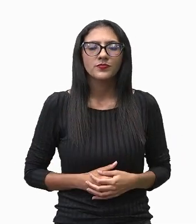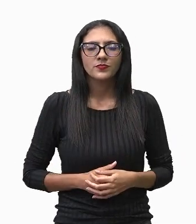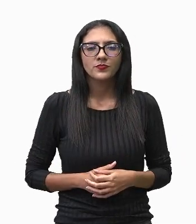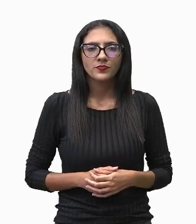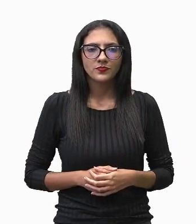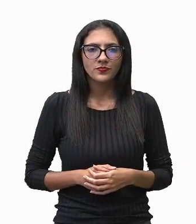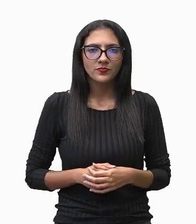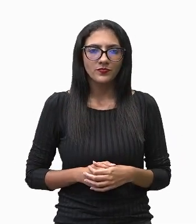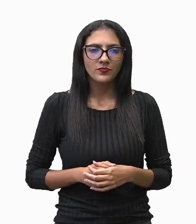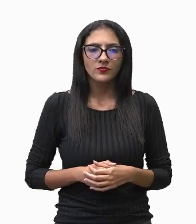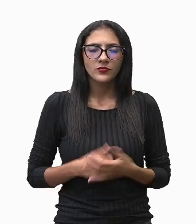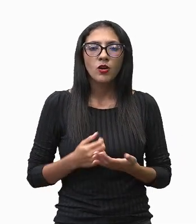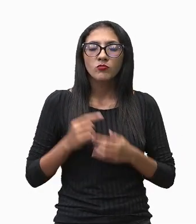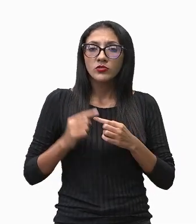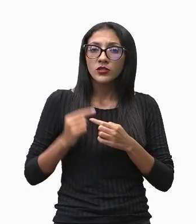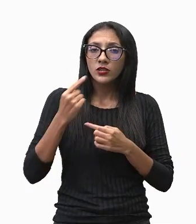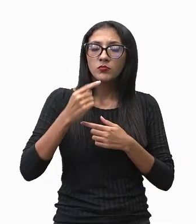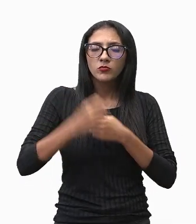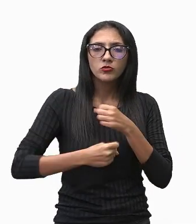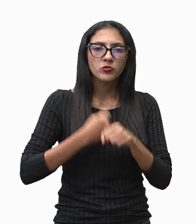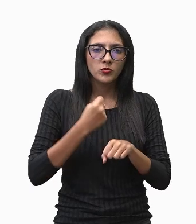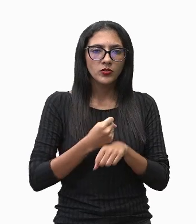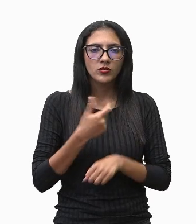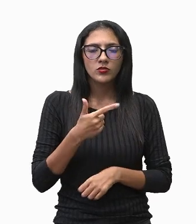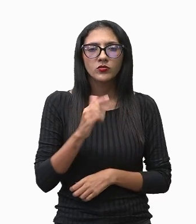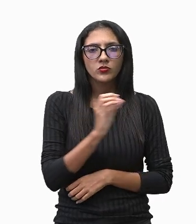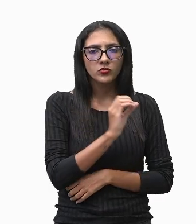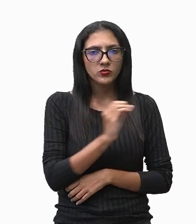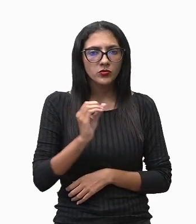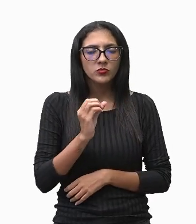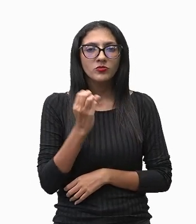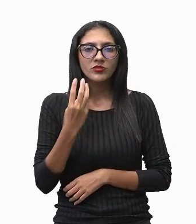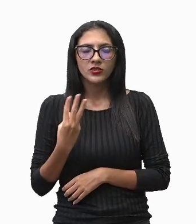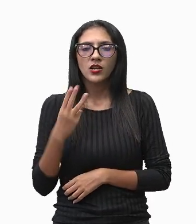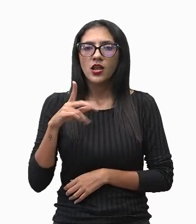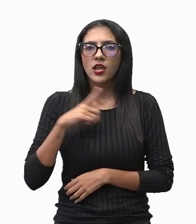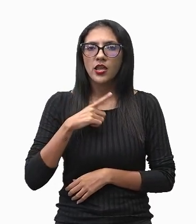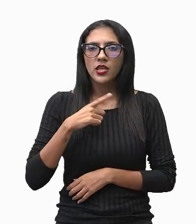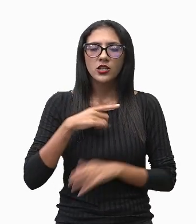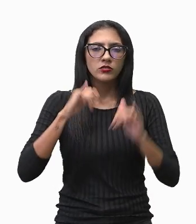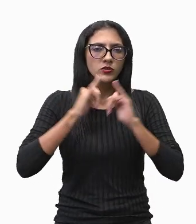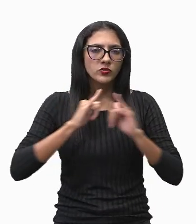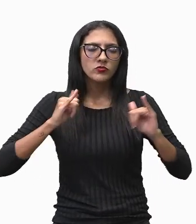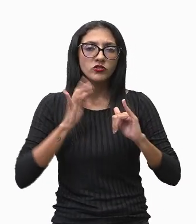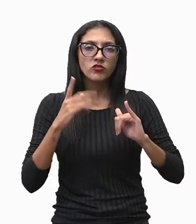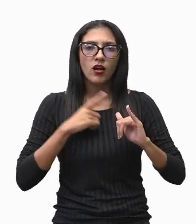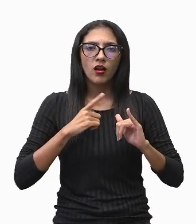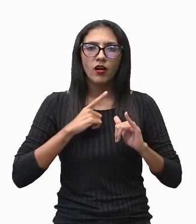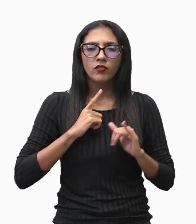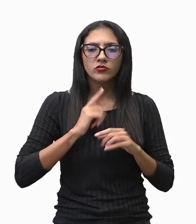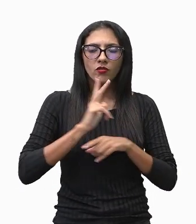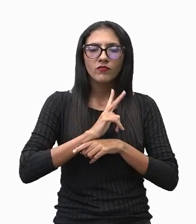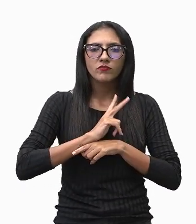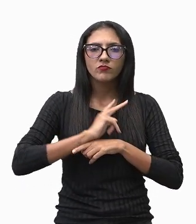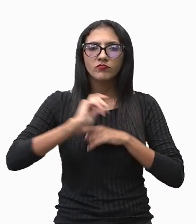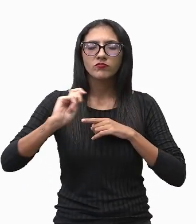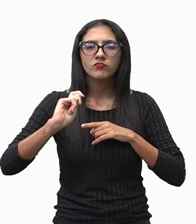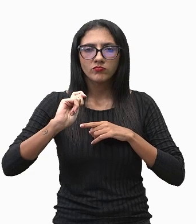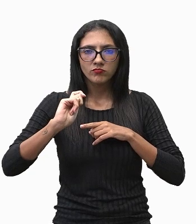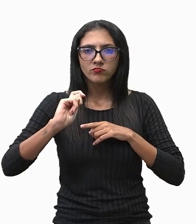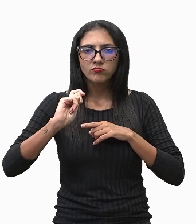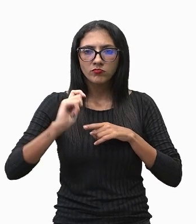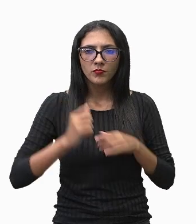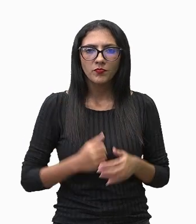governo ele declarou, né, os Estados Unidos declarou sua vitória contra o Iraque com a captura da ditadura